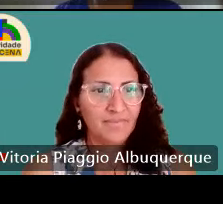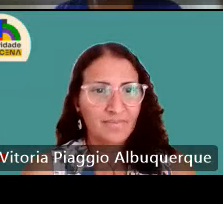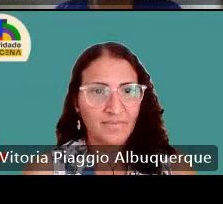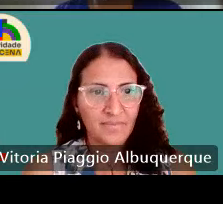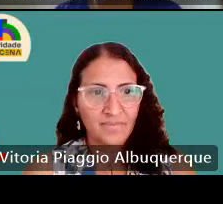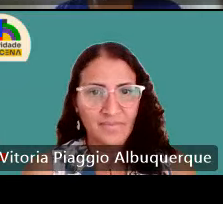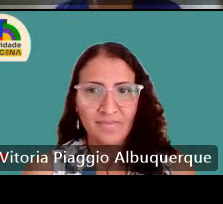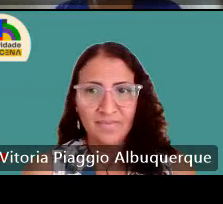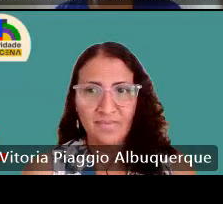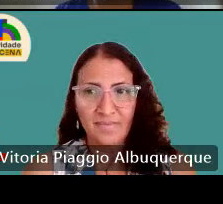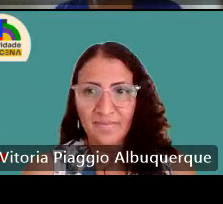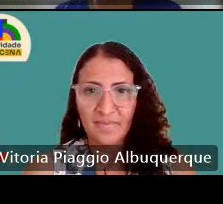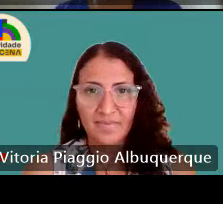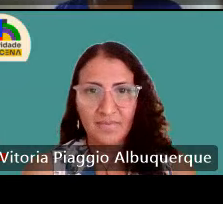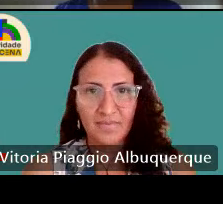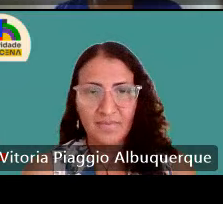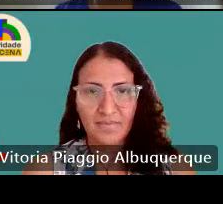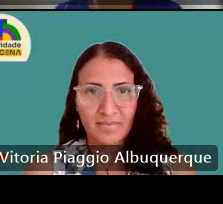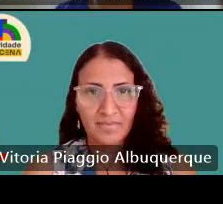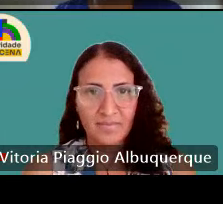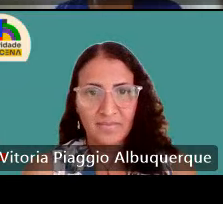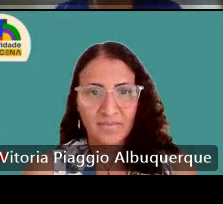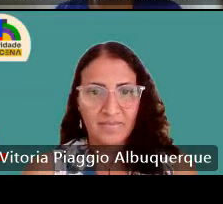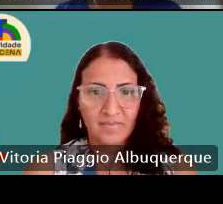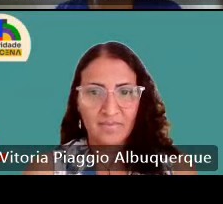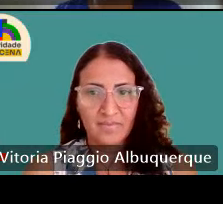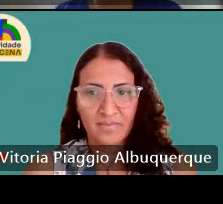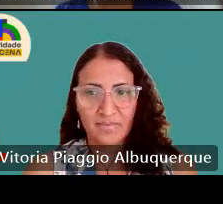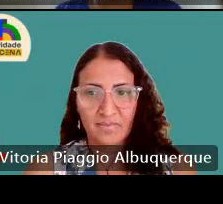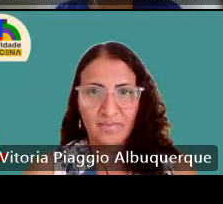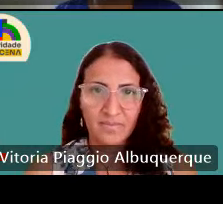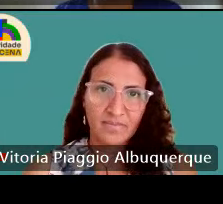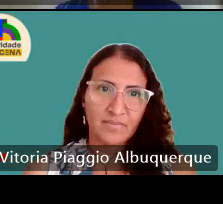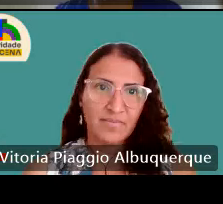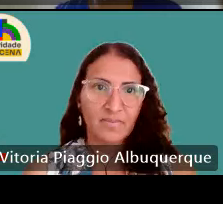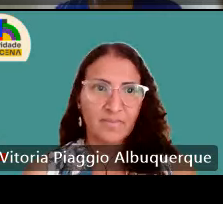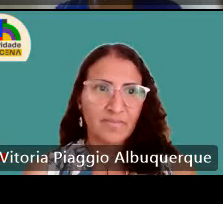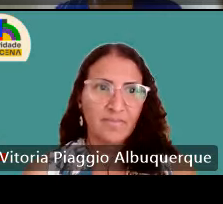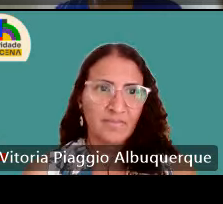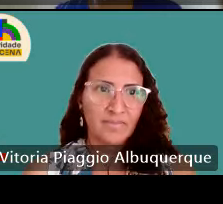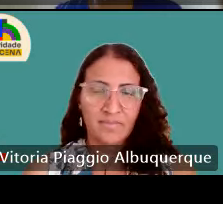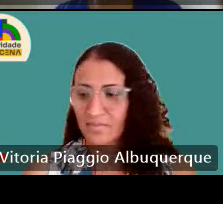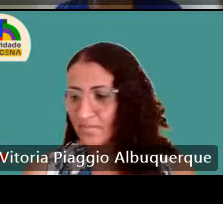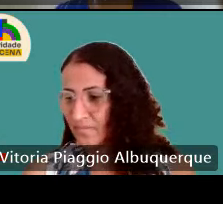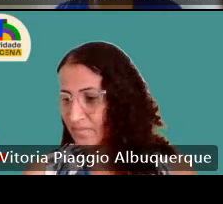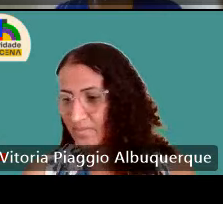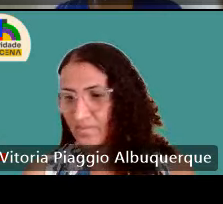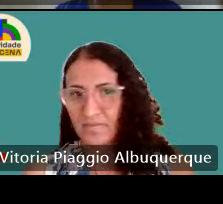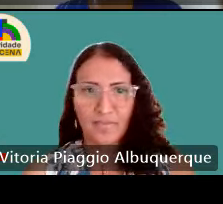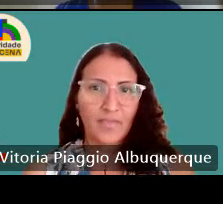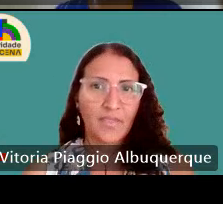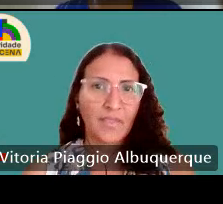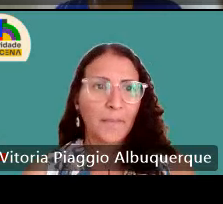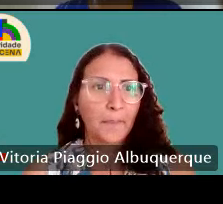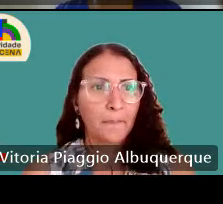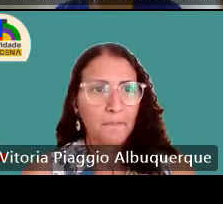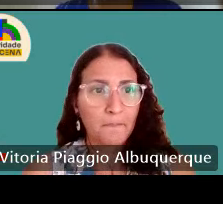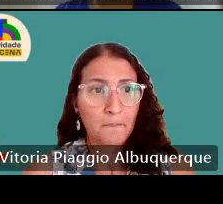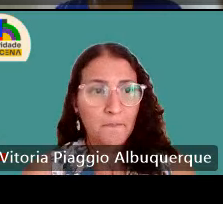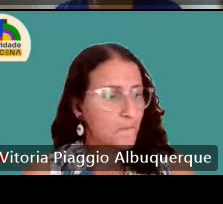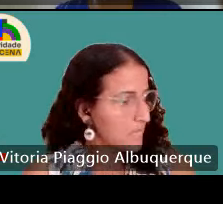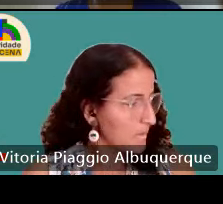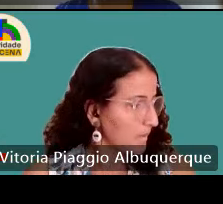pública que é extremamente desafiador né a gente tem aí eh várias demandas com as quais lidar e para as